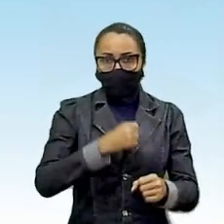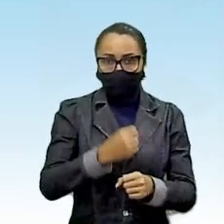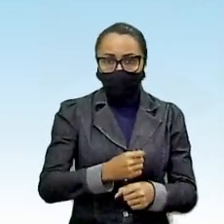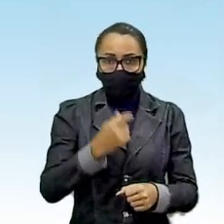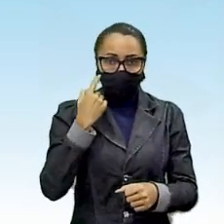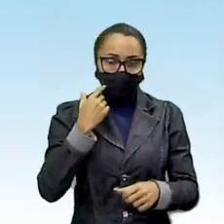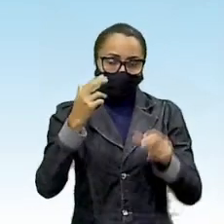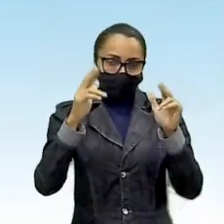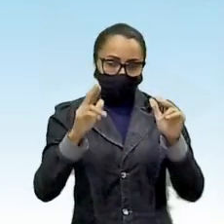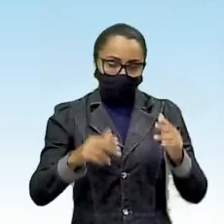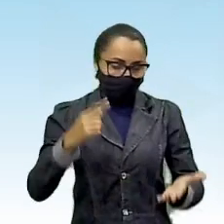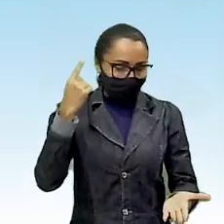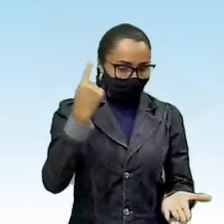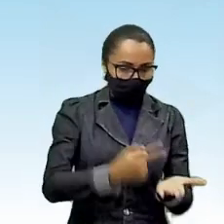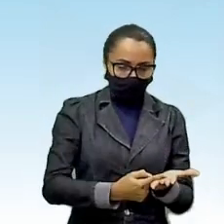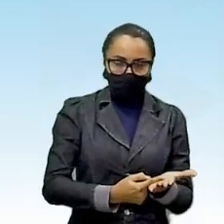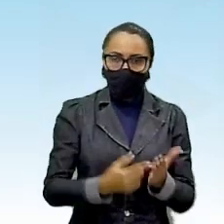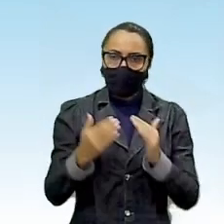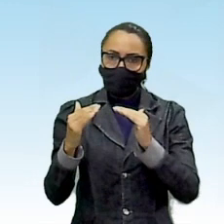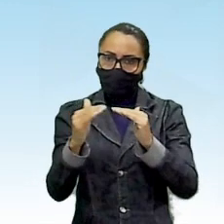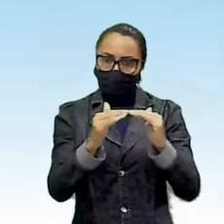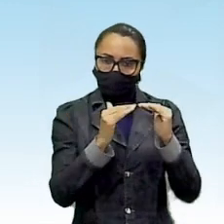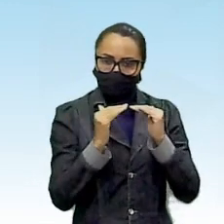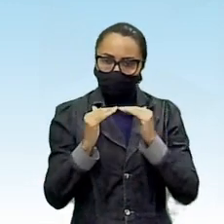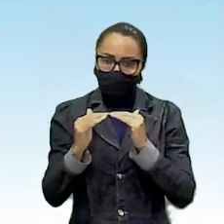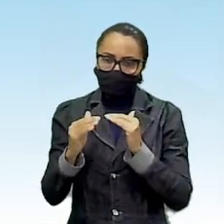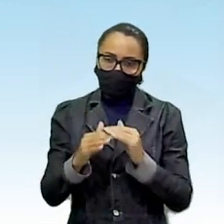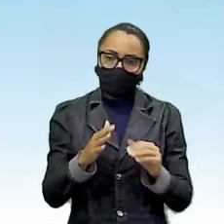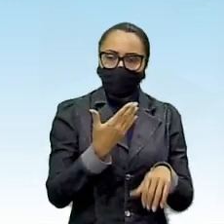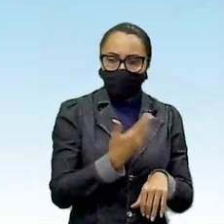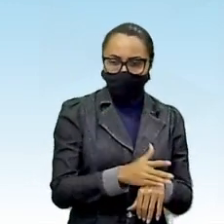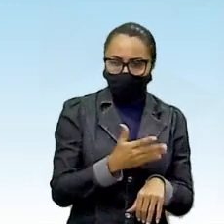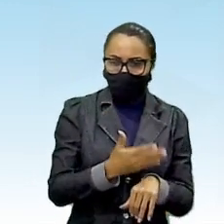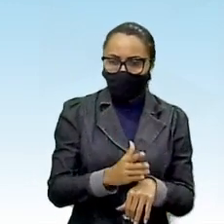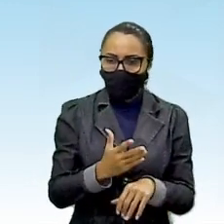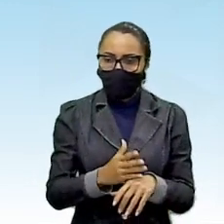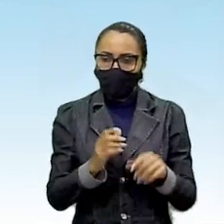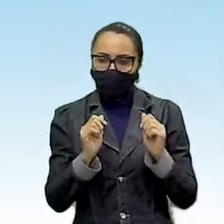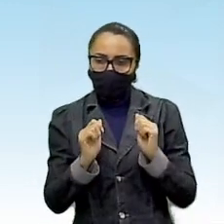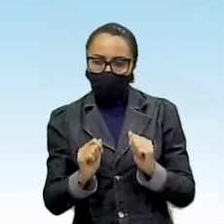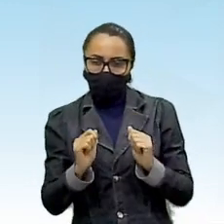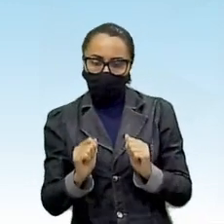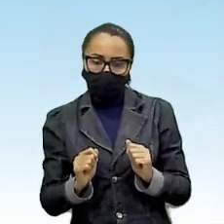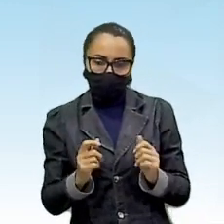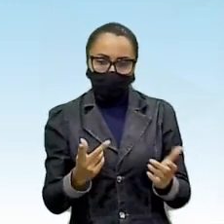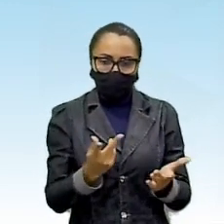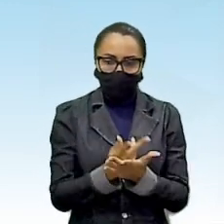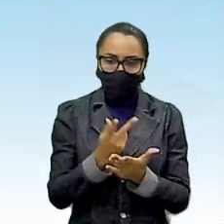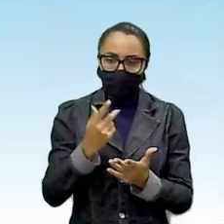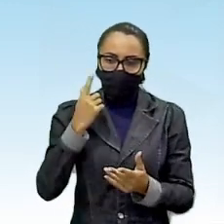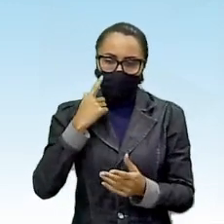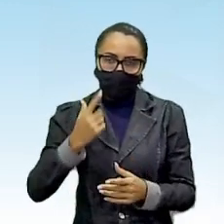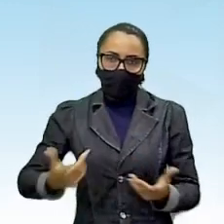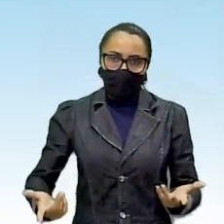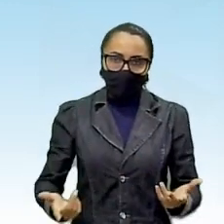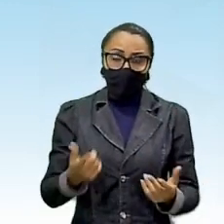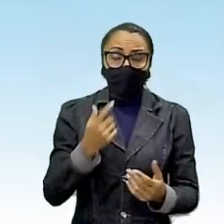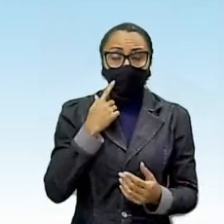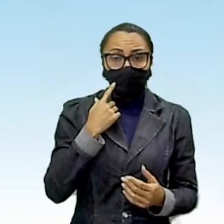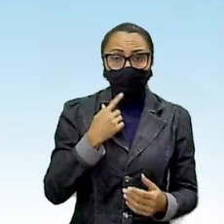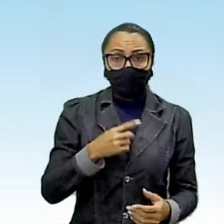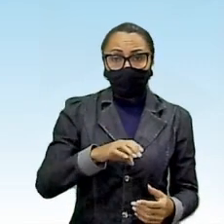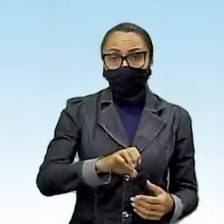conteúdo tiver de acordo também, os treinamentos podem ser realizados na modalidade de ensino à distância